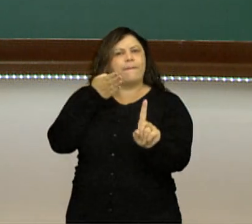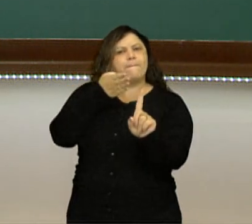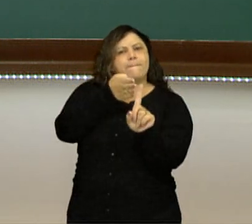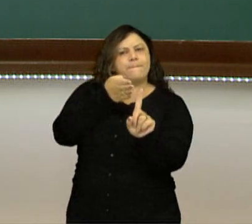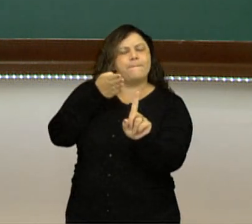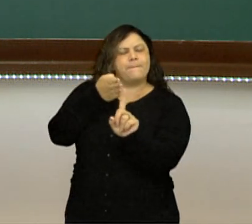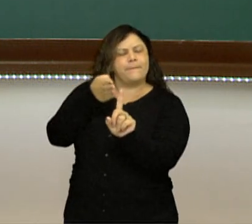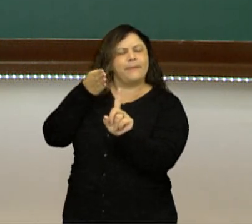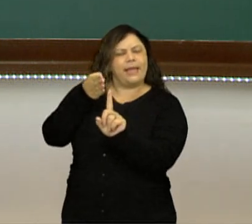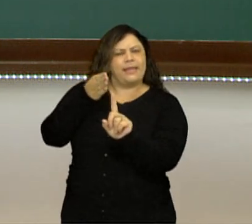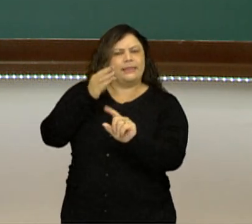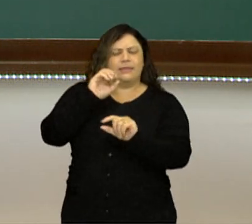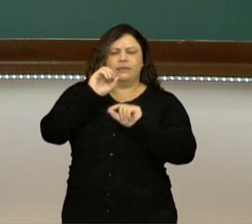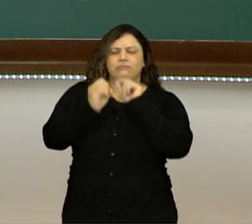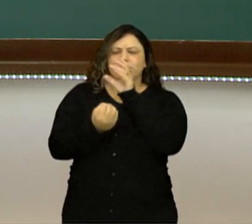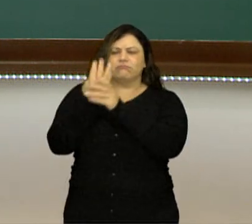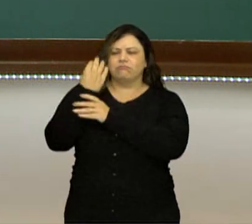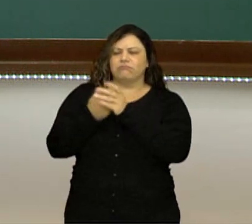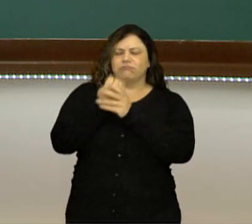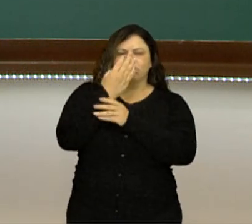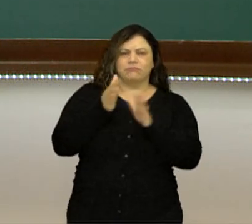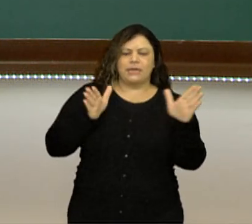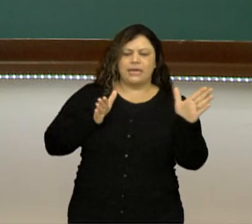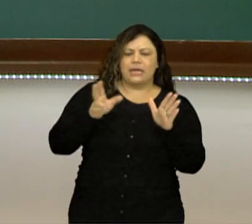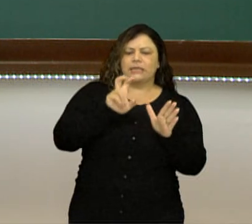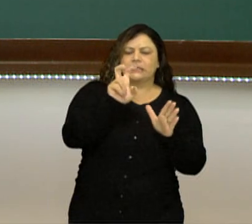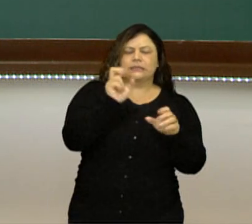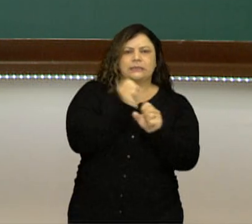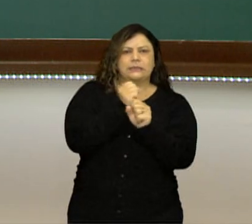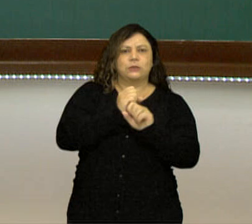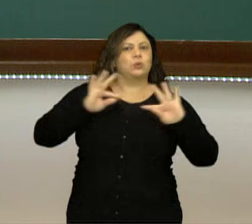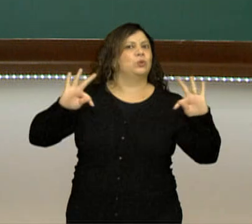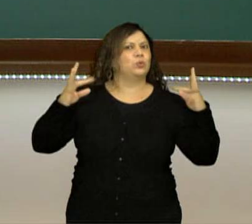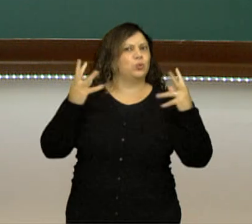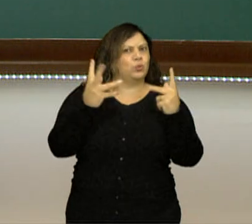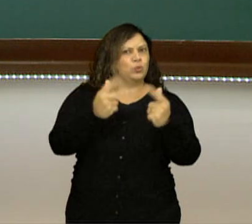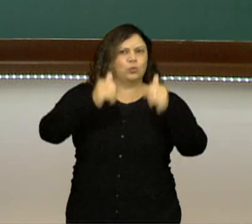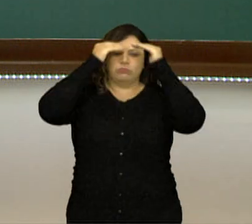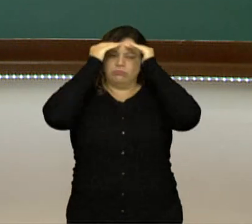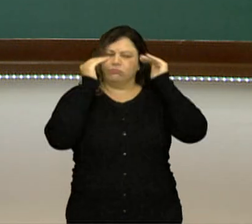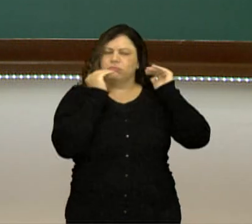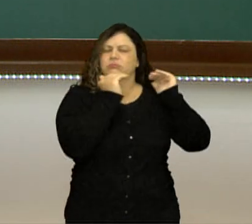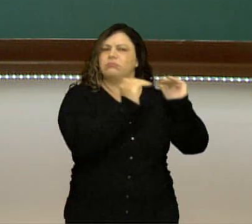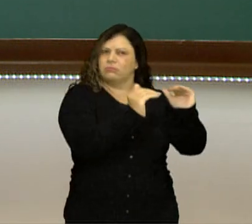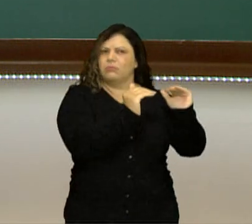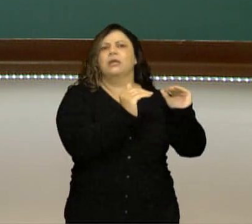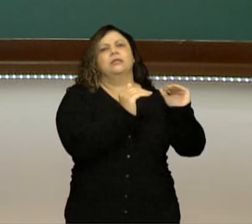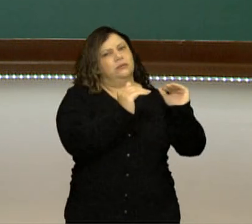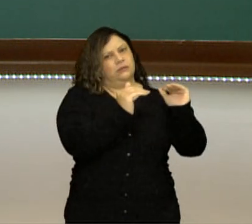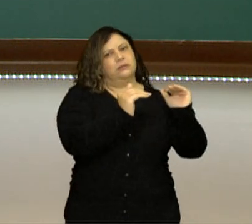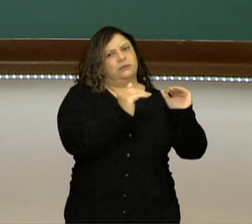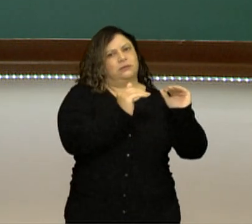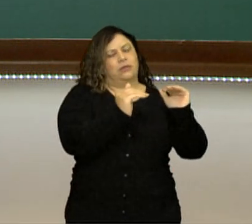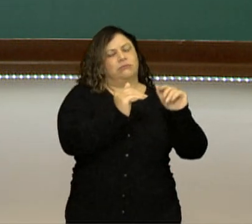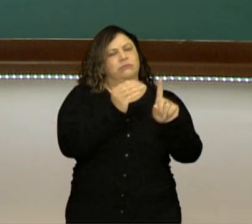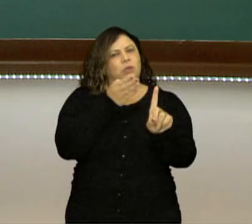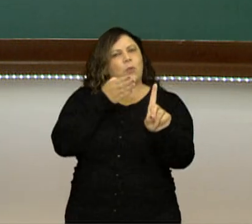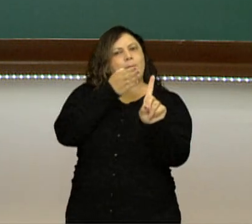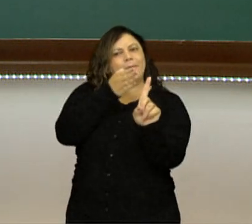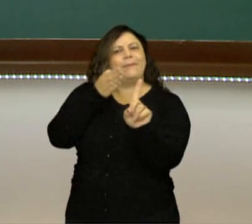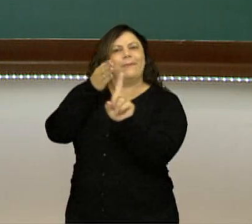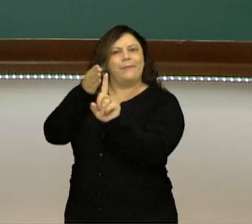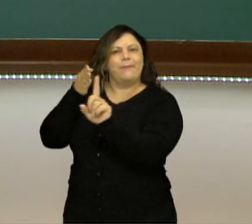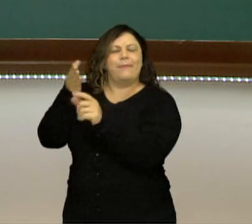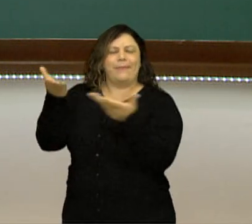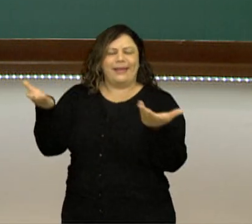5 anos e que todos da União Soviética deveriam cumprir. Então, planos quinquenais, metas de produção a cada 5 anos.